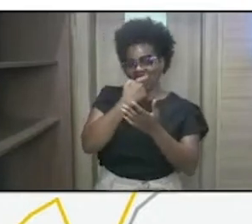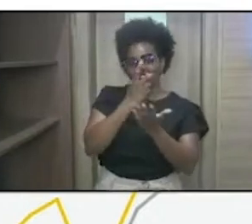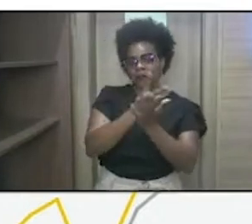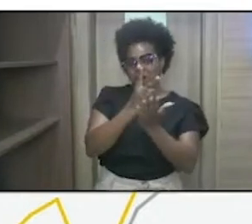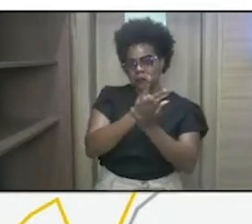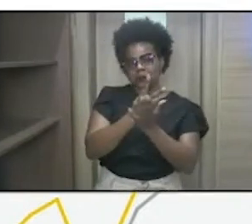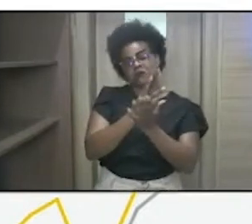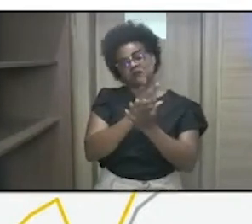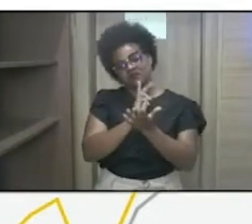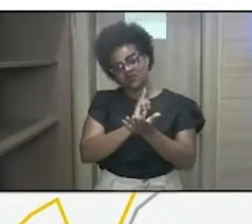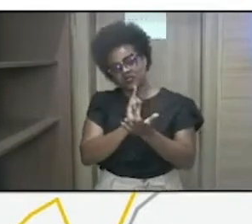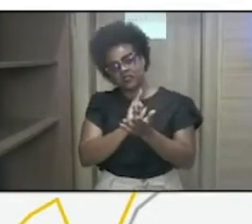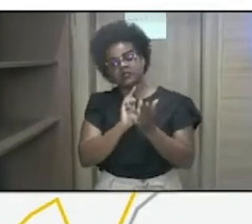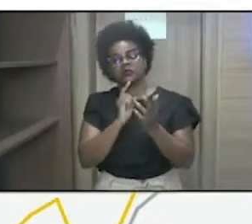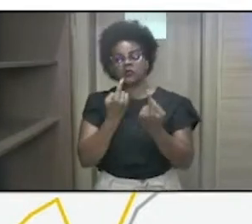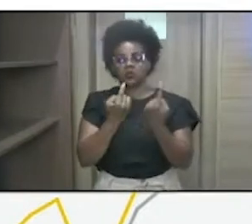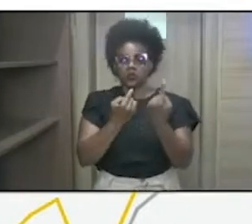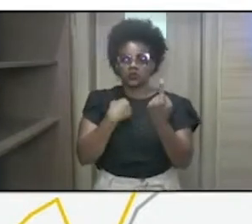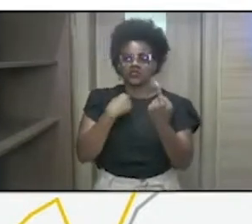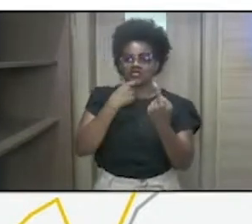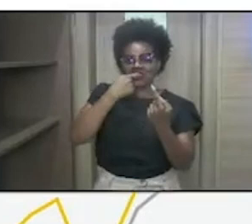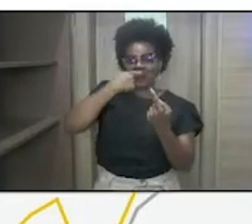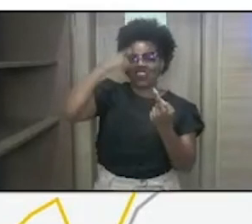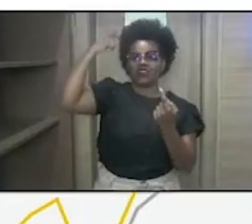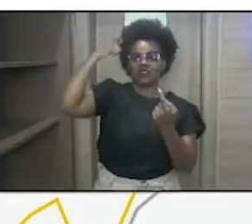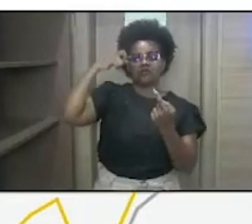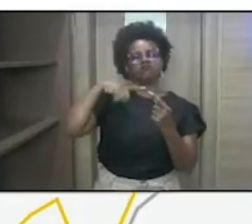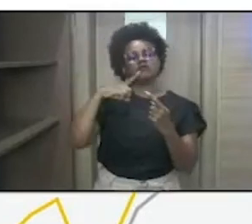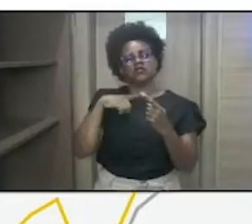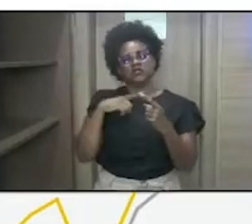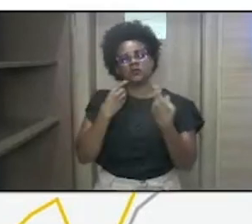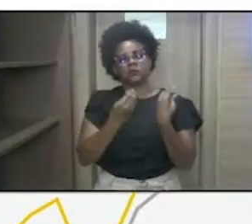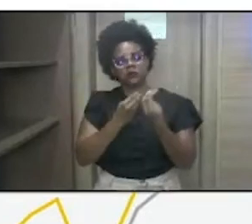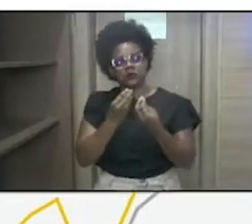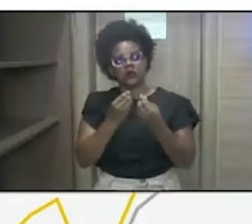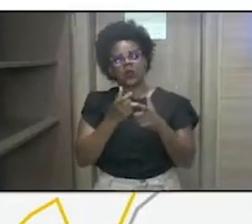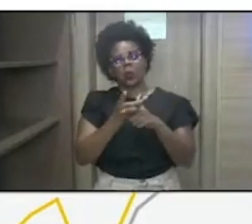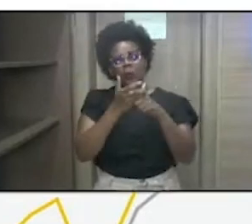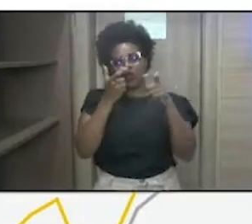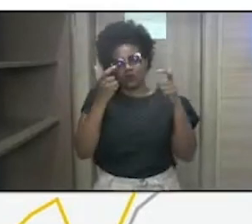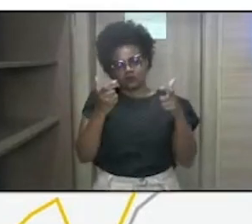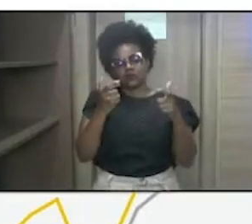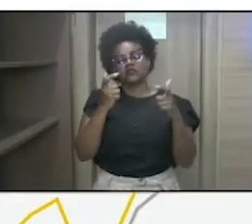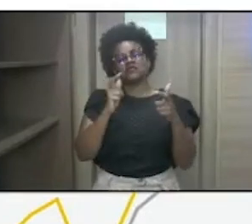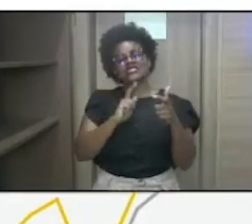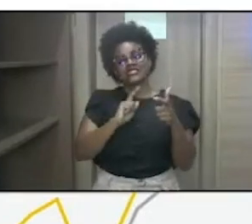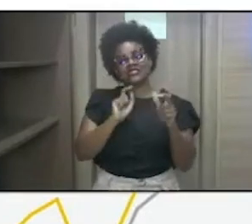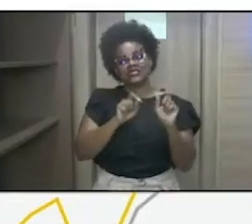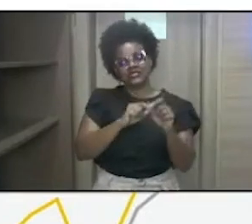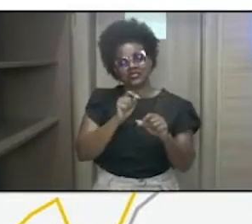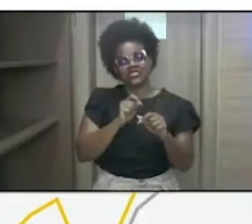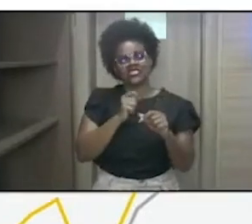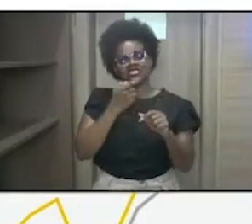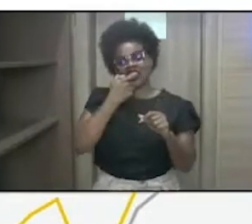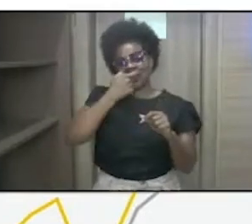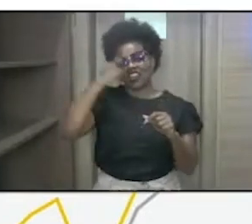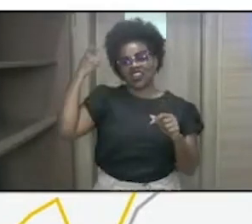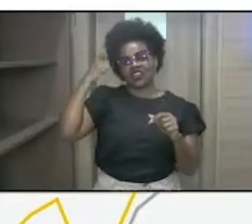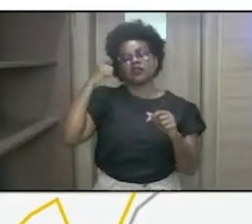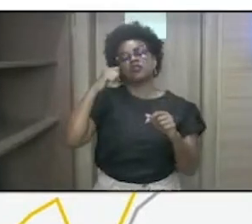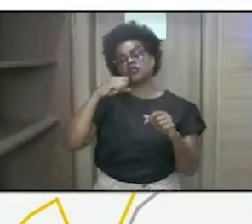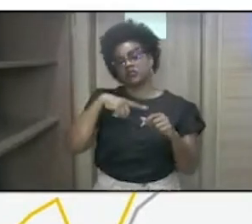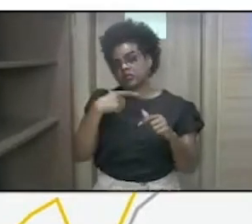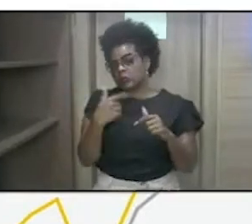fixa, essa unidade dentária será extraída e isso vai levar a um aumento desse ciclo de mutilação decorrente do